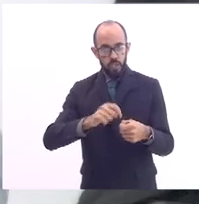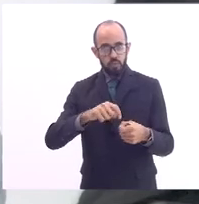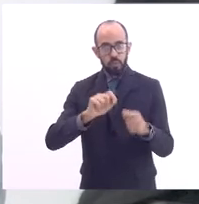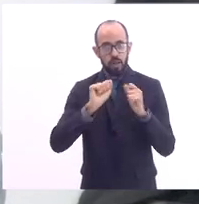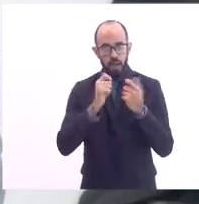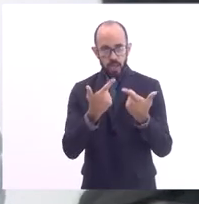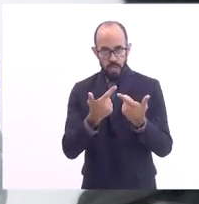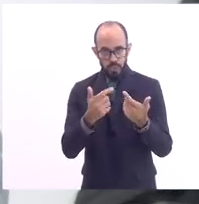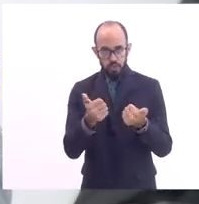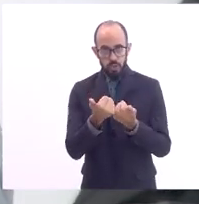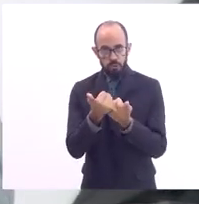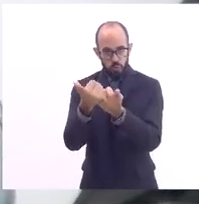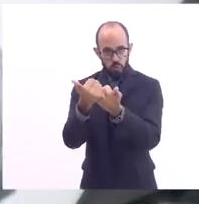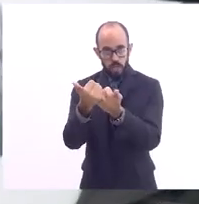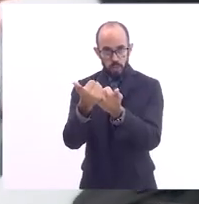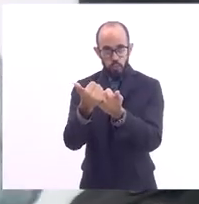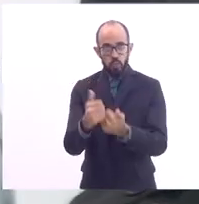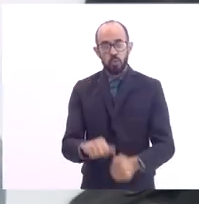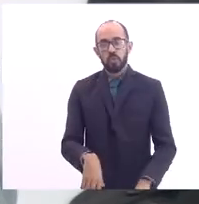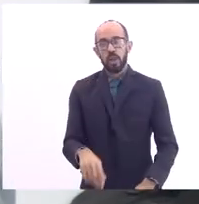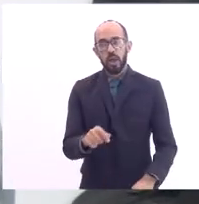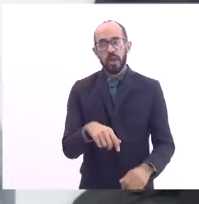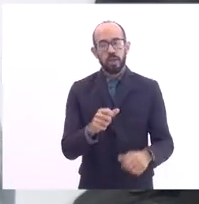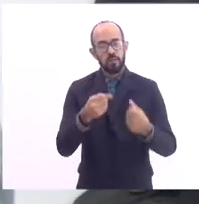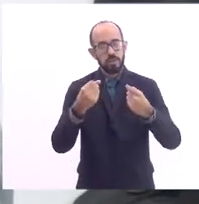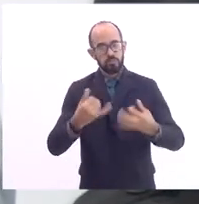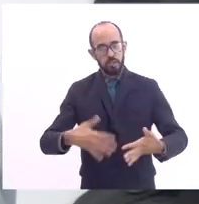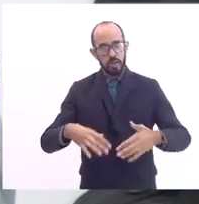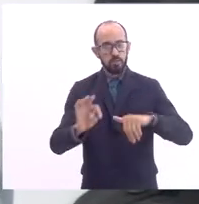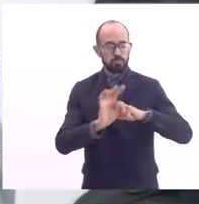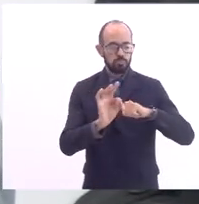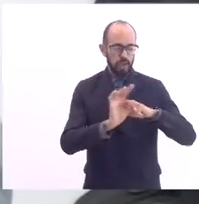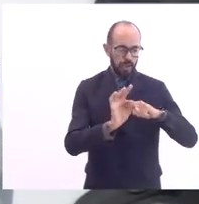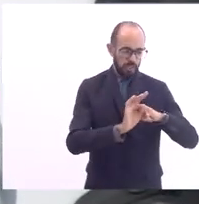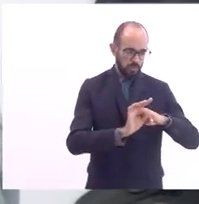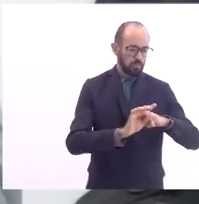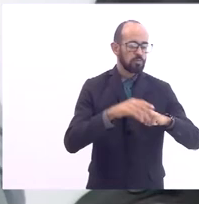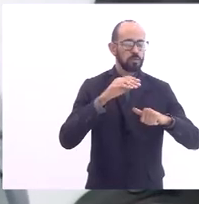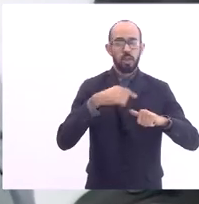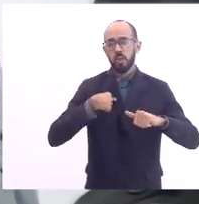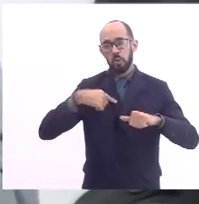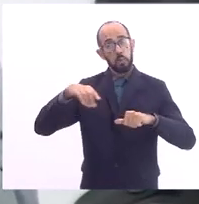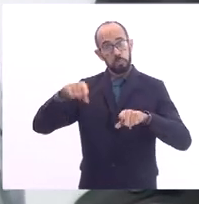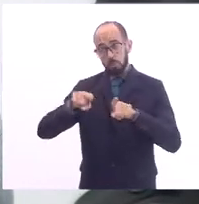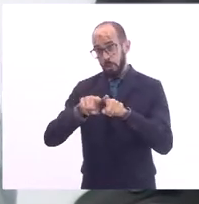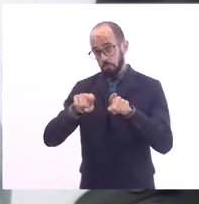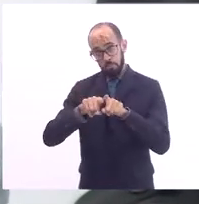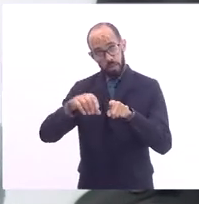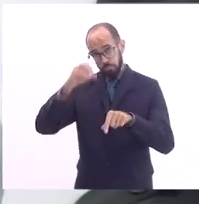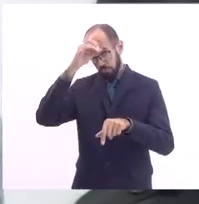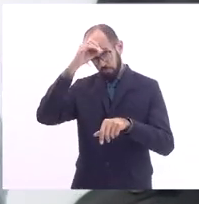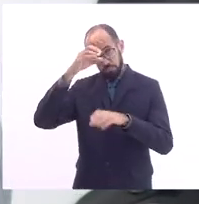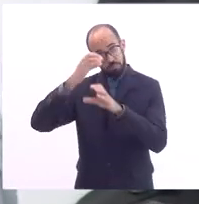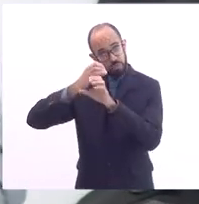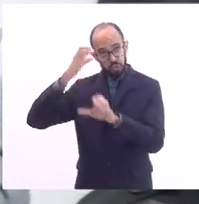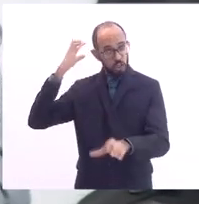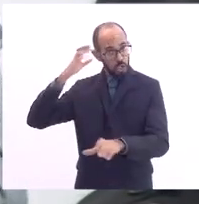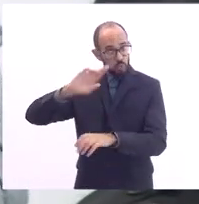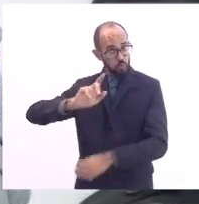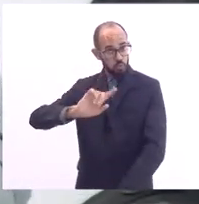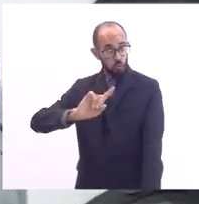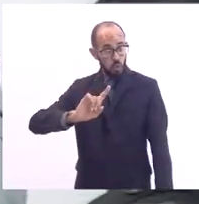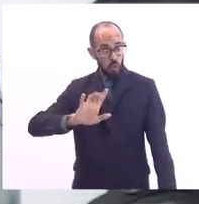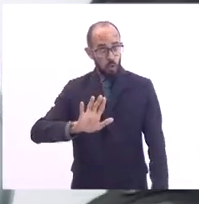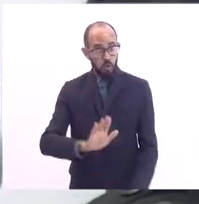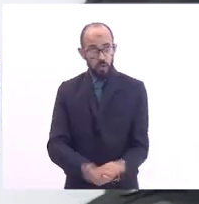é explicar, entrar no detalhe técnico, os engenheiros vão ajudar, eu também não sou engenheiro, não entendo nada disso. E a LERJ vai orientar, o Victor